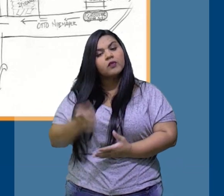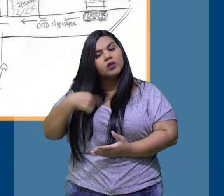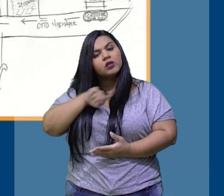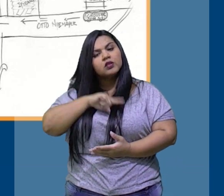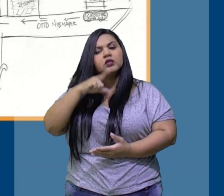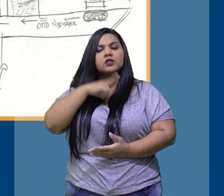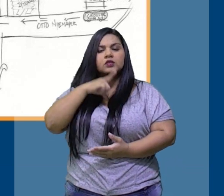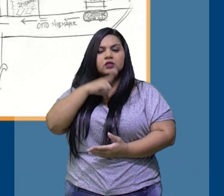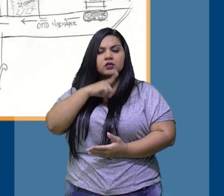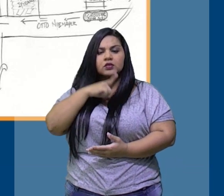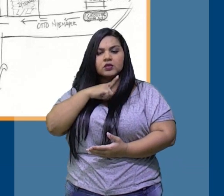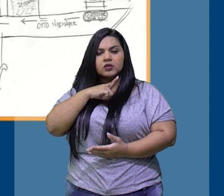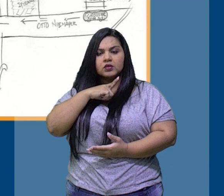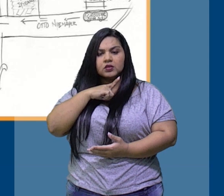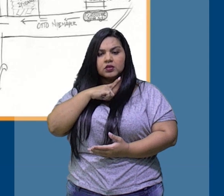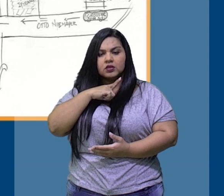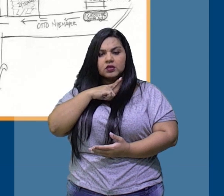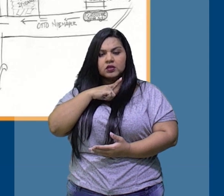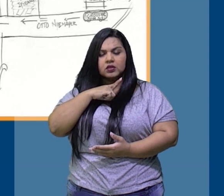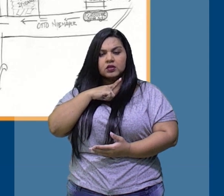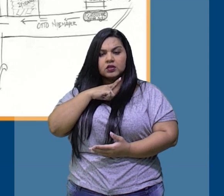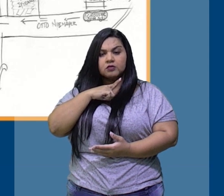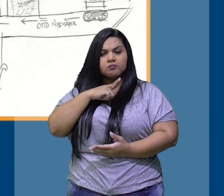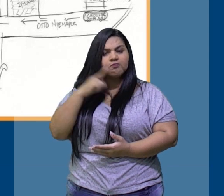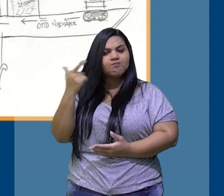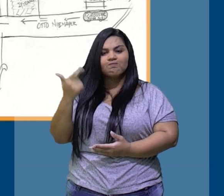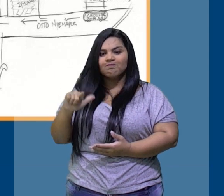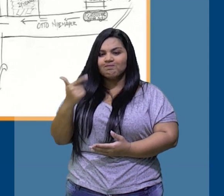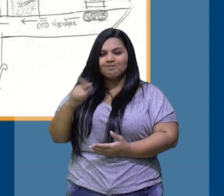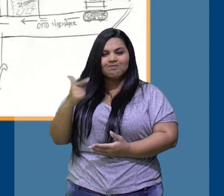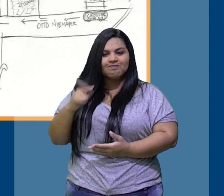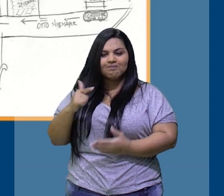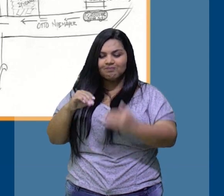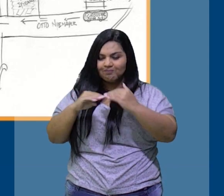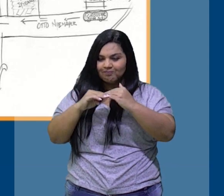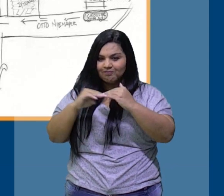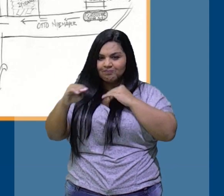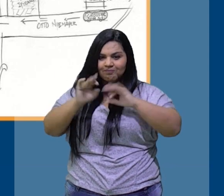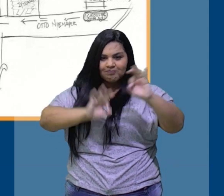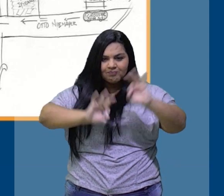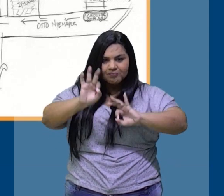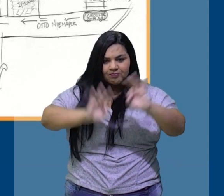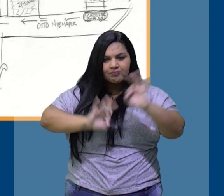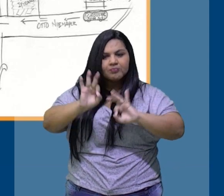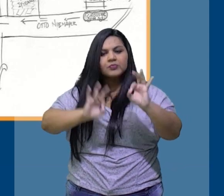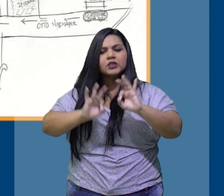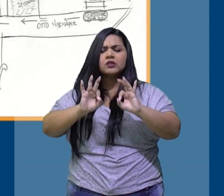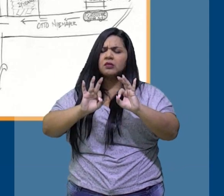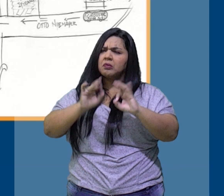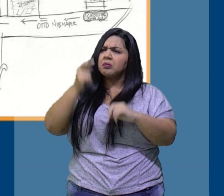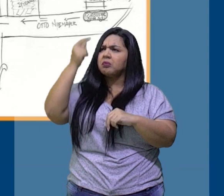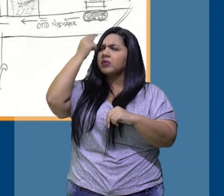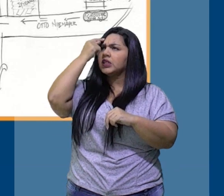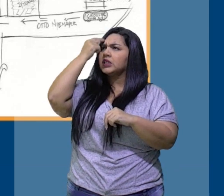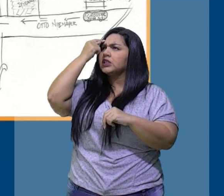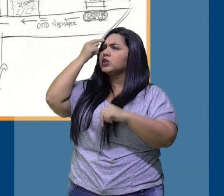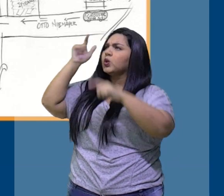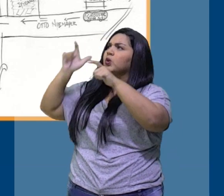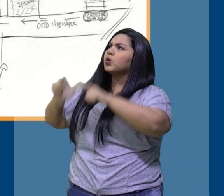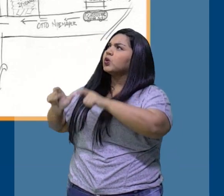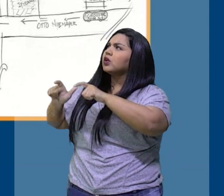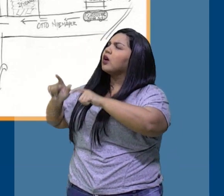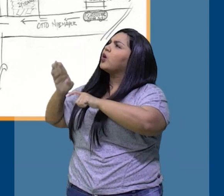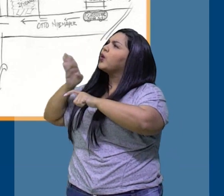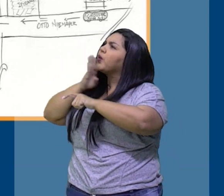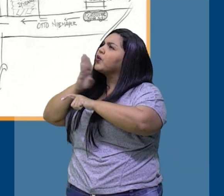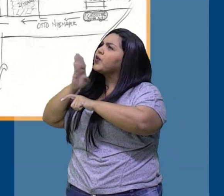aí, nesse croquis, a gente não tem um padrão de elaboração, né? Você pensou ali naquele lugar, você conhece como aí